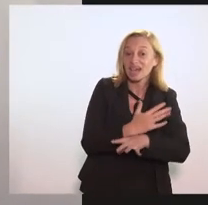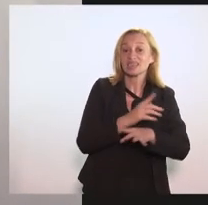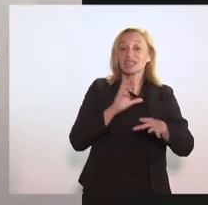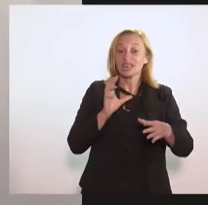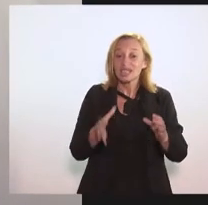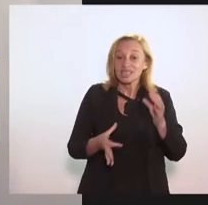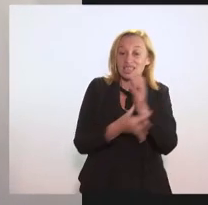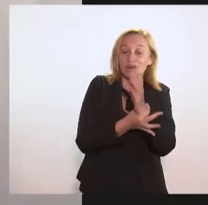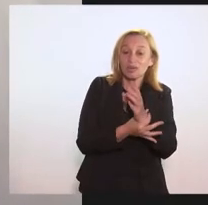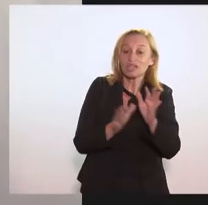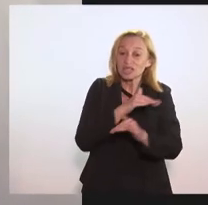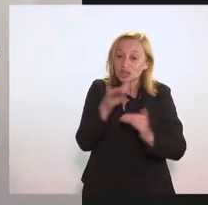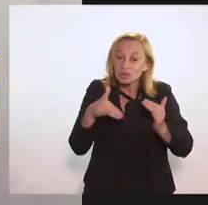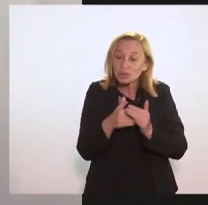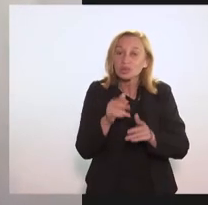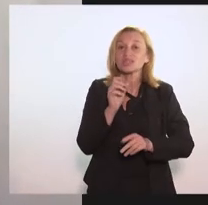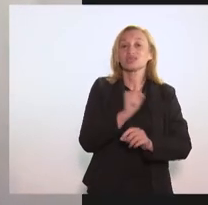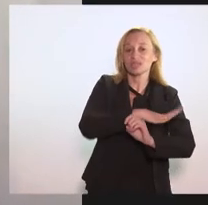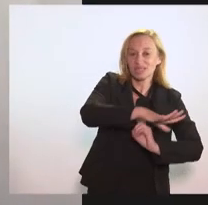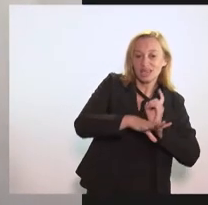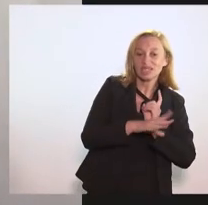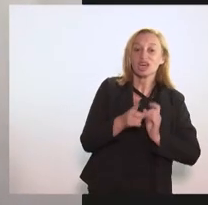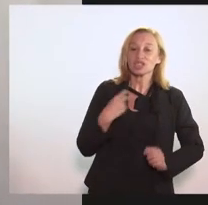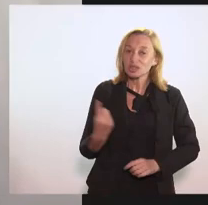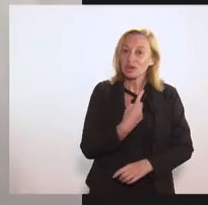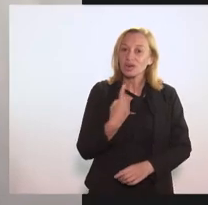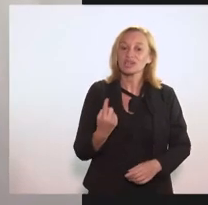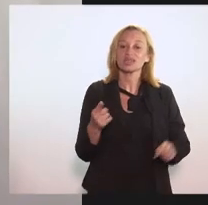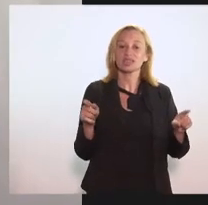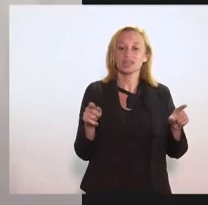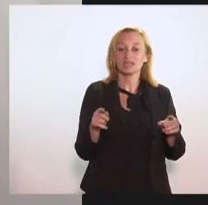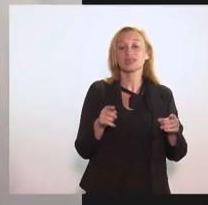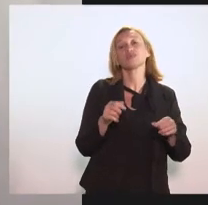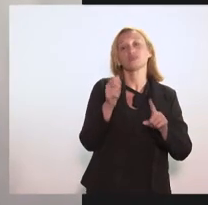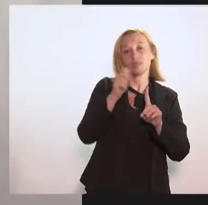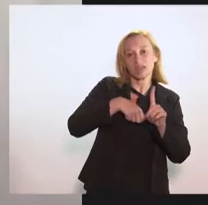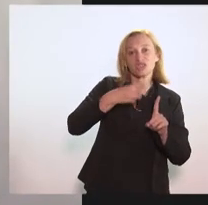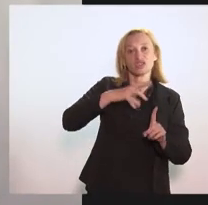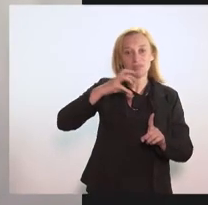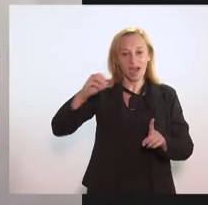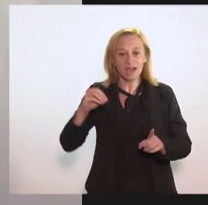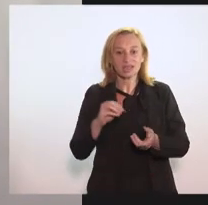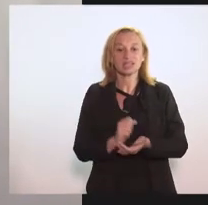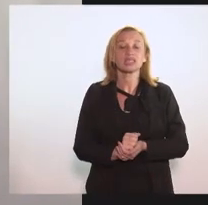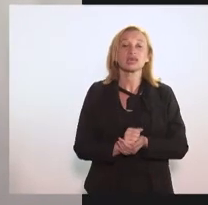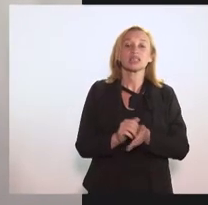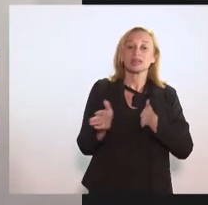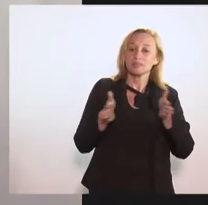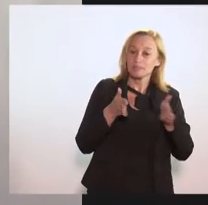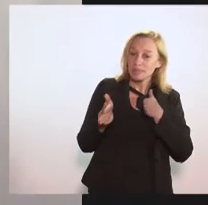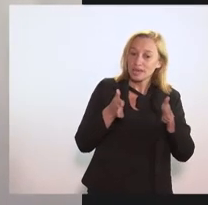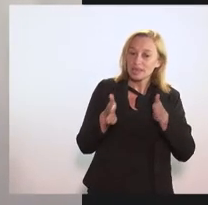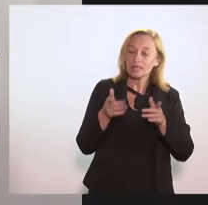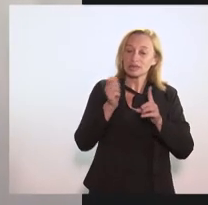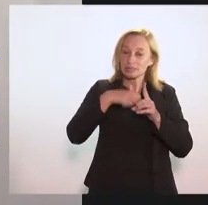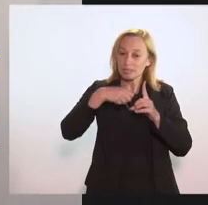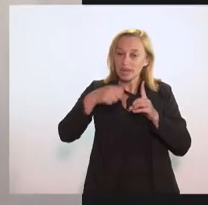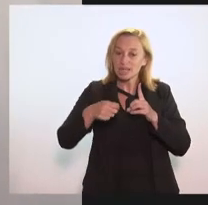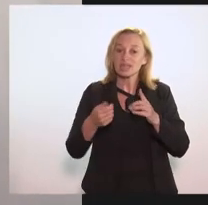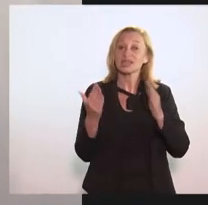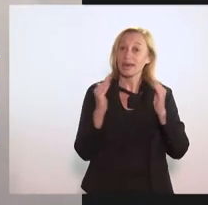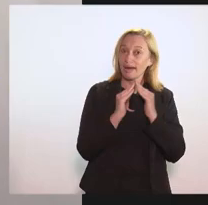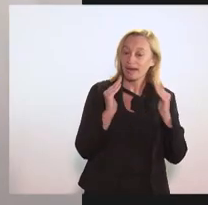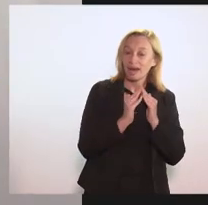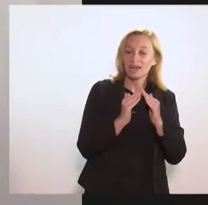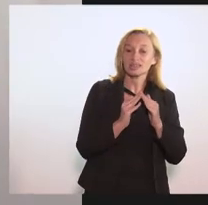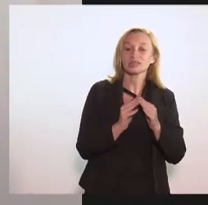proteção de toda a sociedade nós estamos ainda no mês de março e durante todo esse mês esta